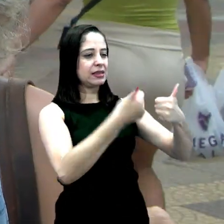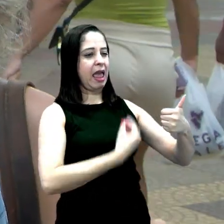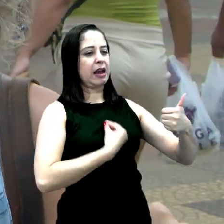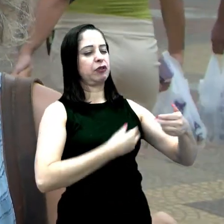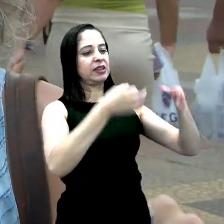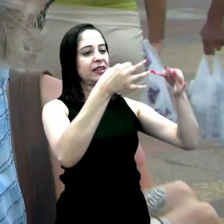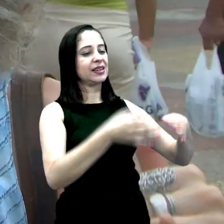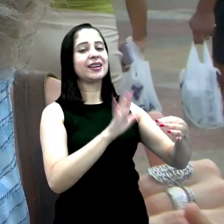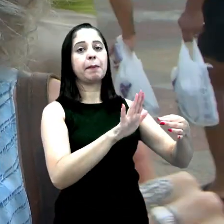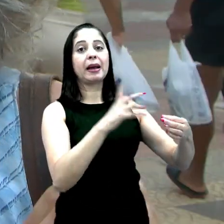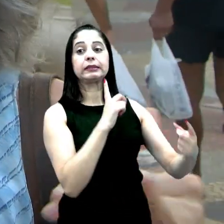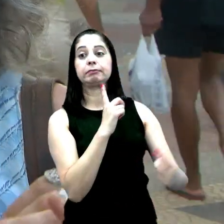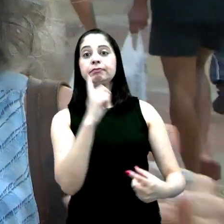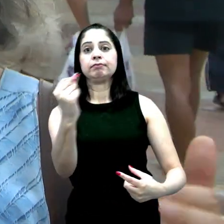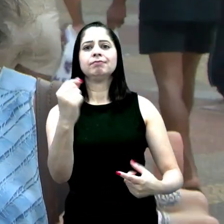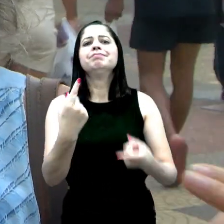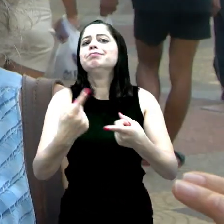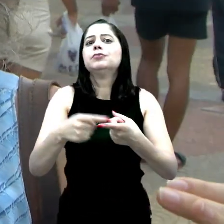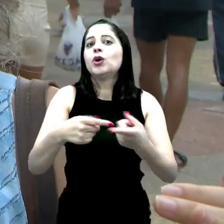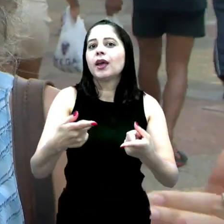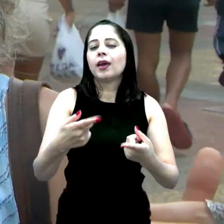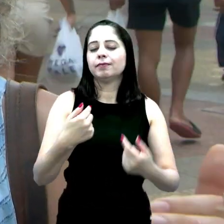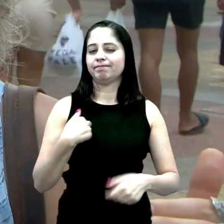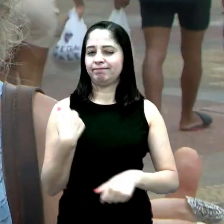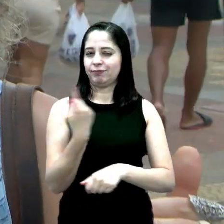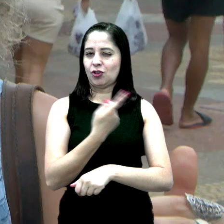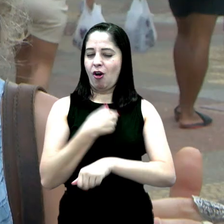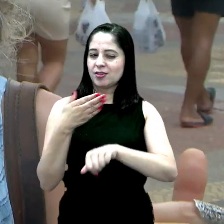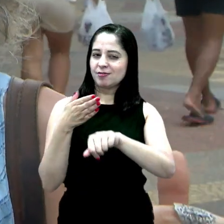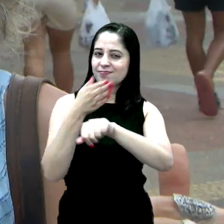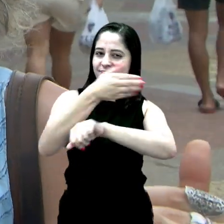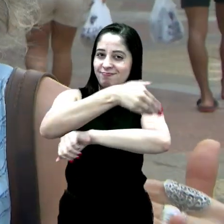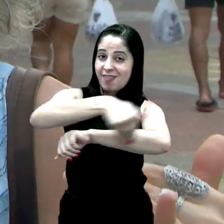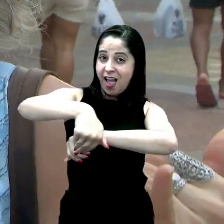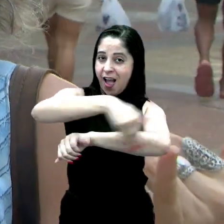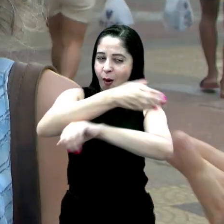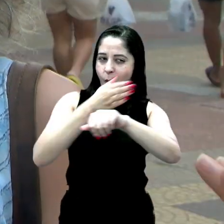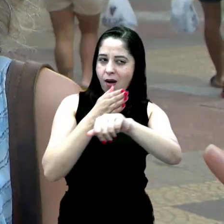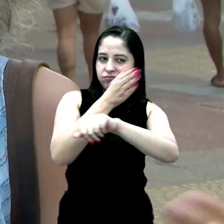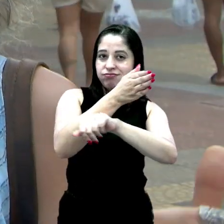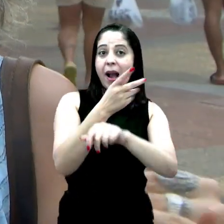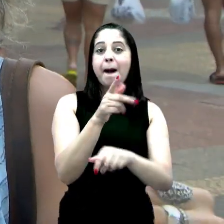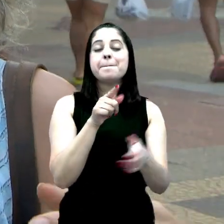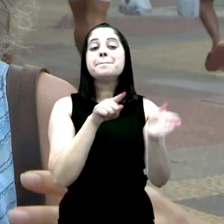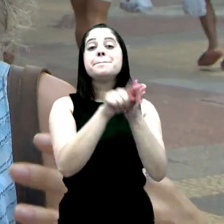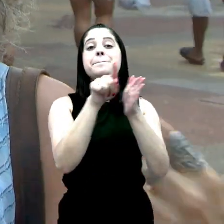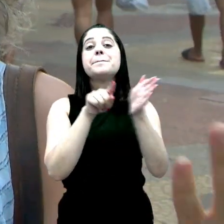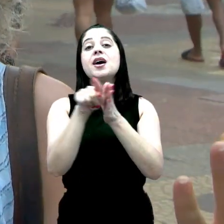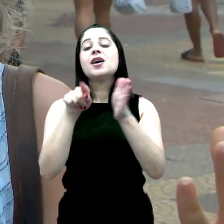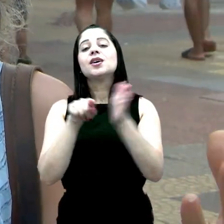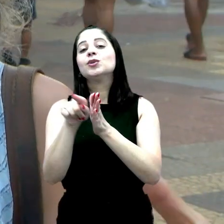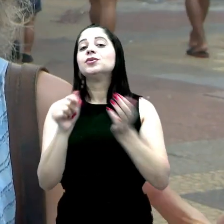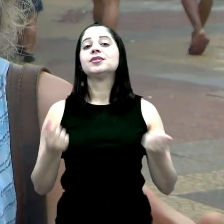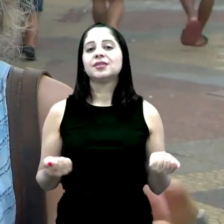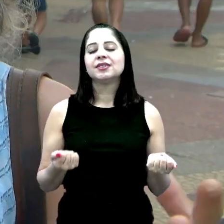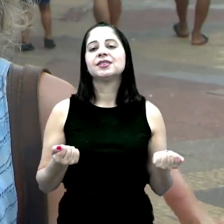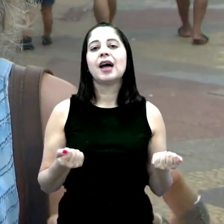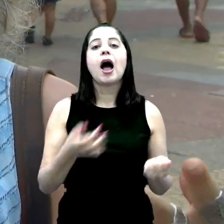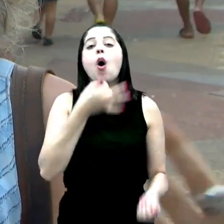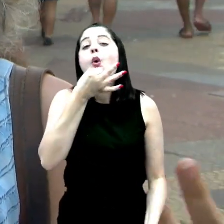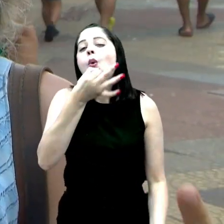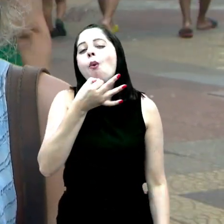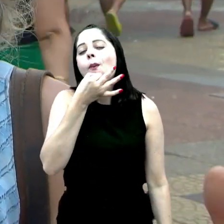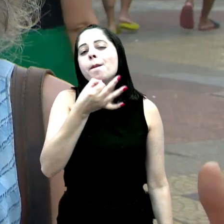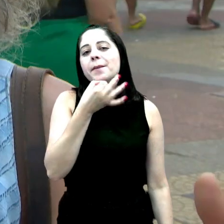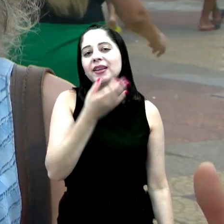os países, principalmente aqui no caso do Brasil, né, que buscar, acho que a gente tem que pensar isso, principalmente hoje